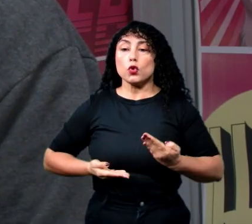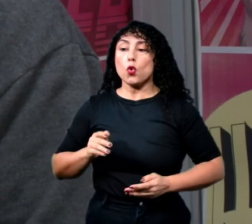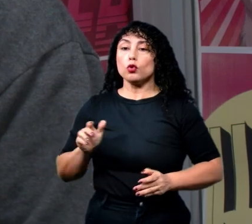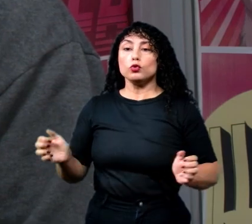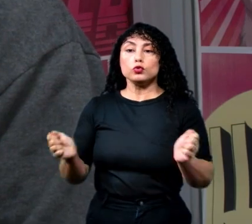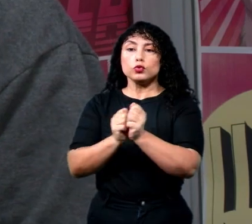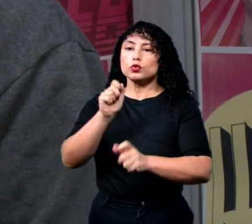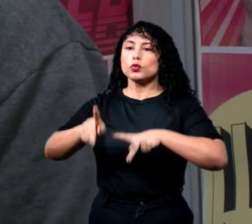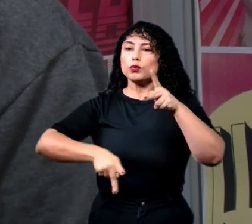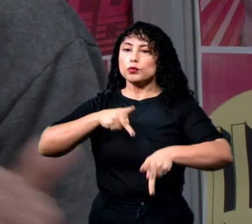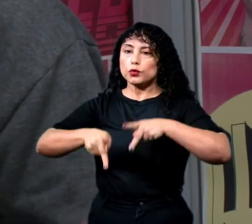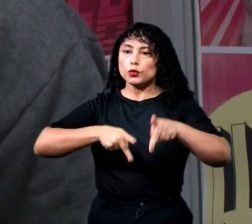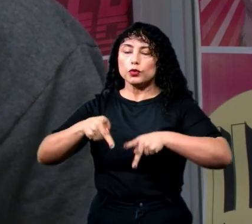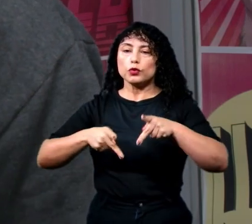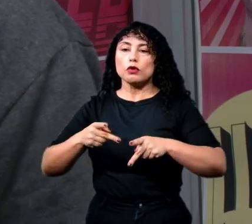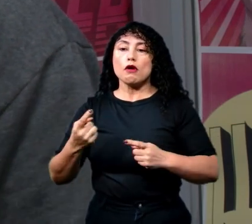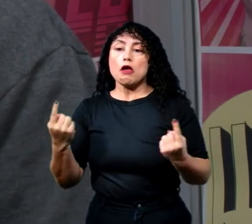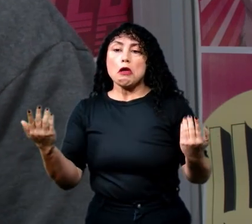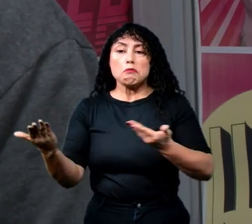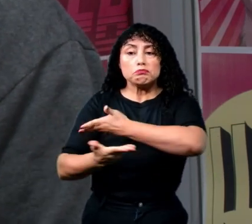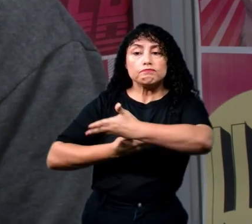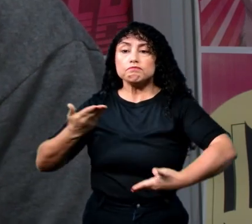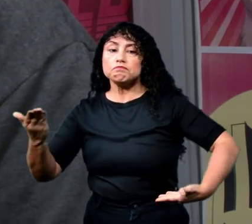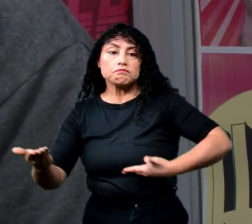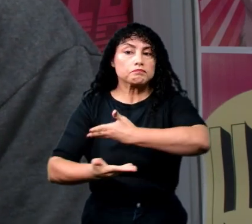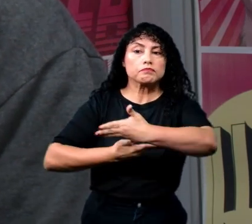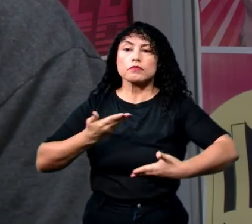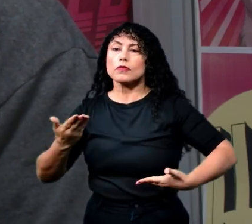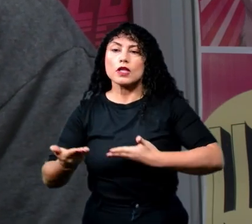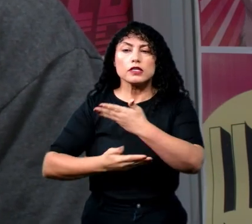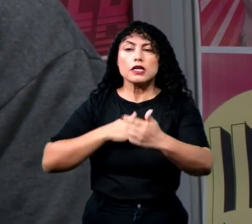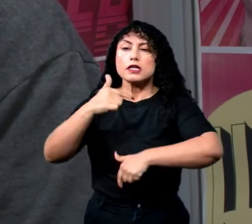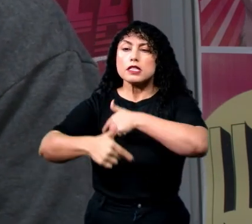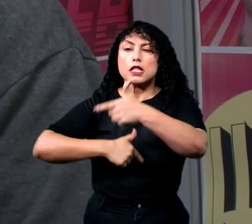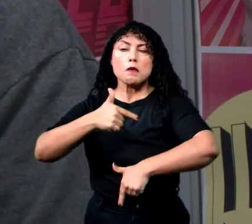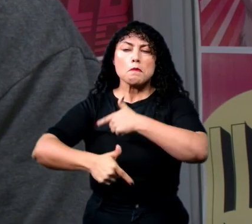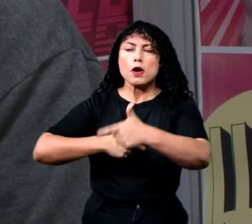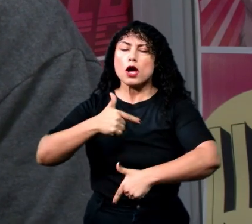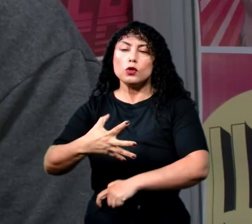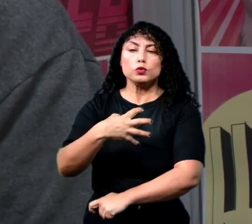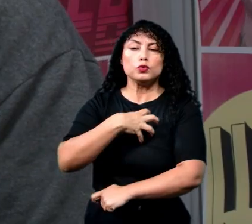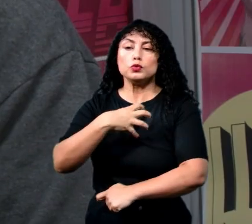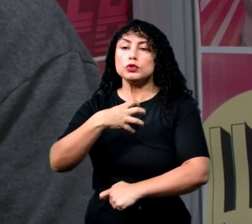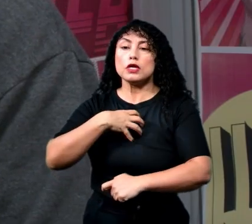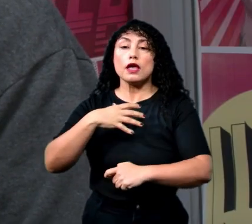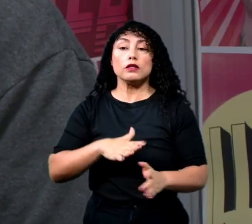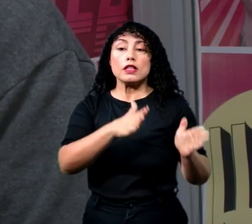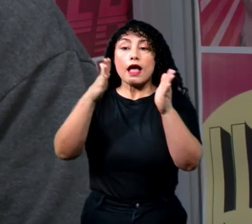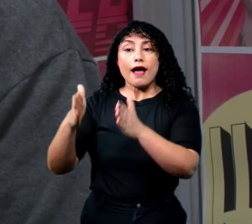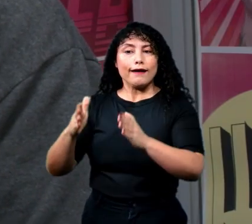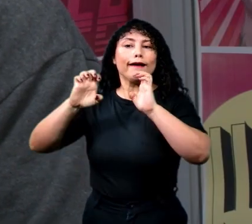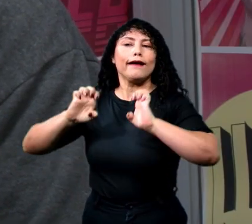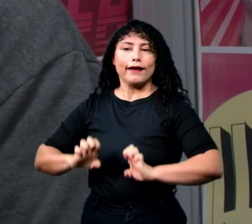né? Entre os servidores. Então, a gente tenta atuar de forma na esfera ética,